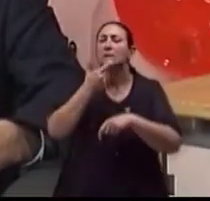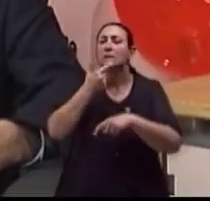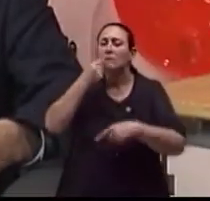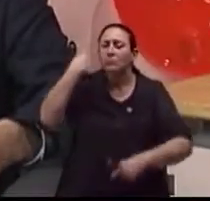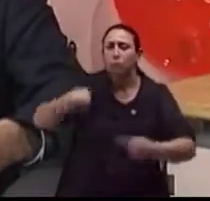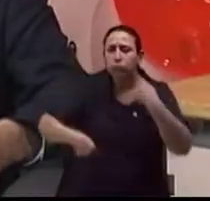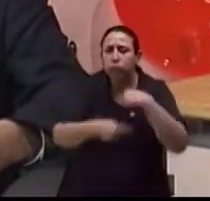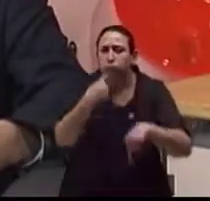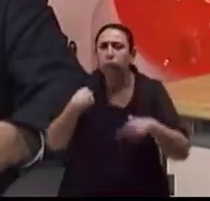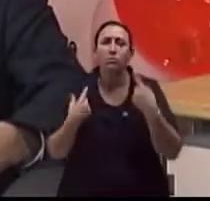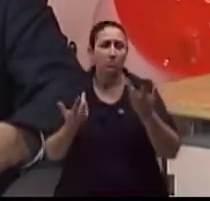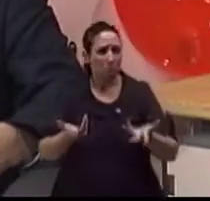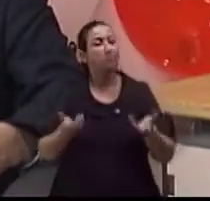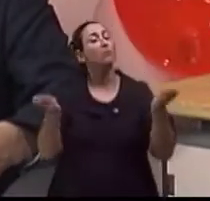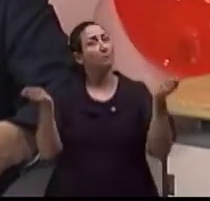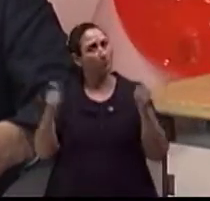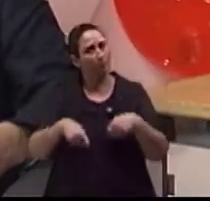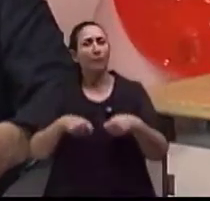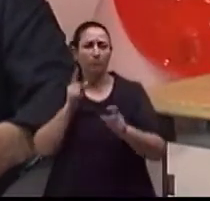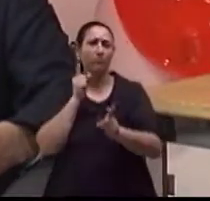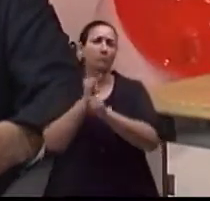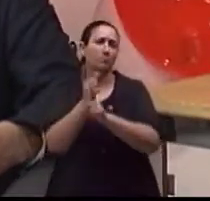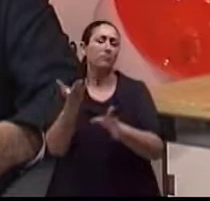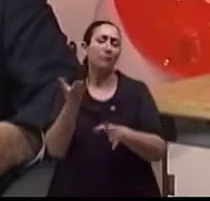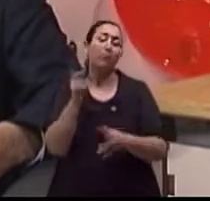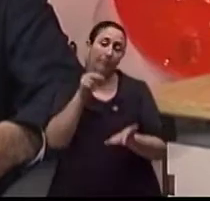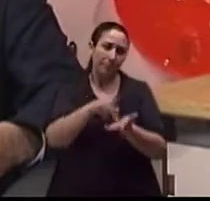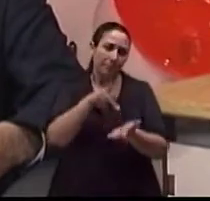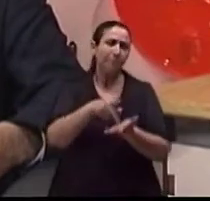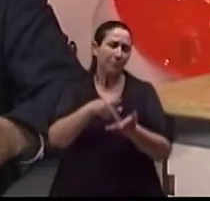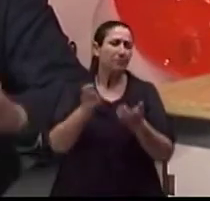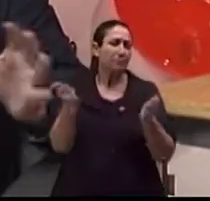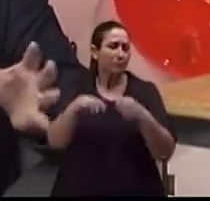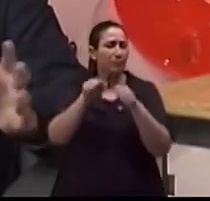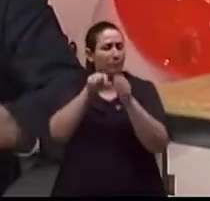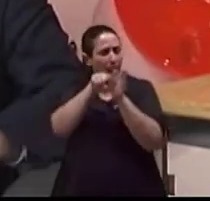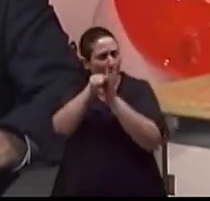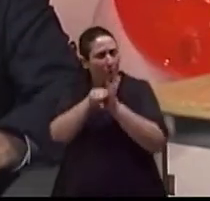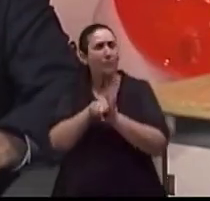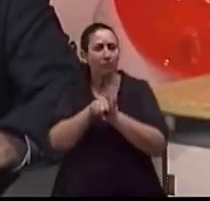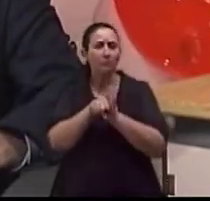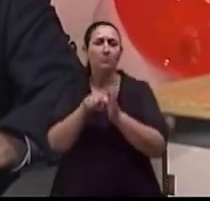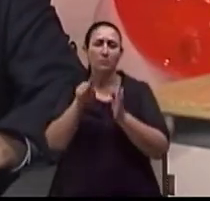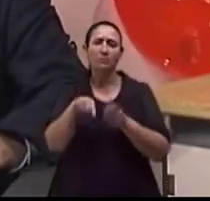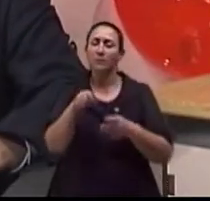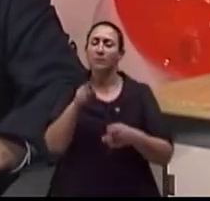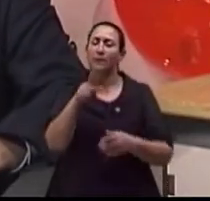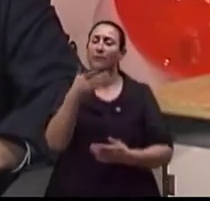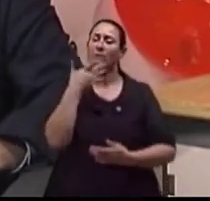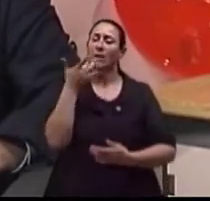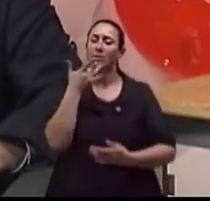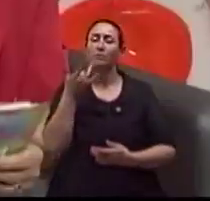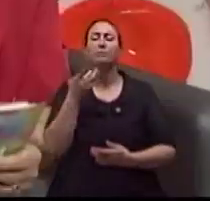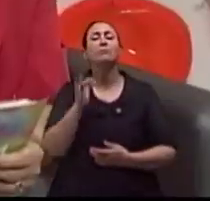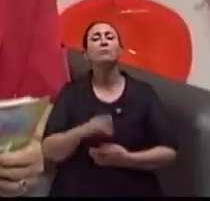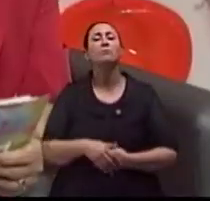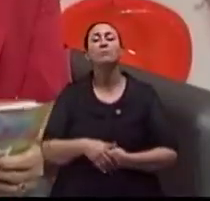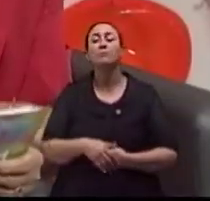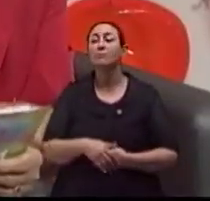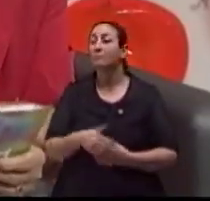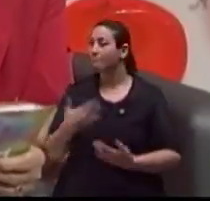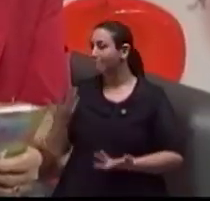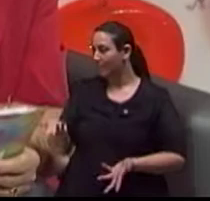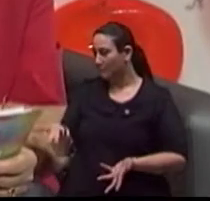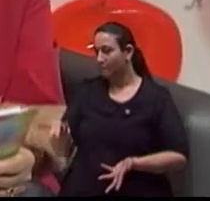tu já consegue fazer o diagnóstico Claro depois tu vai só fazer algo mais específico mas o diagnóstico é fácil de fazer o quê que o doutor tá